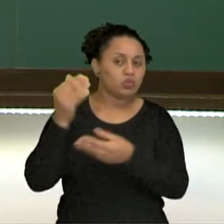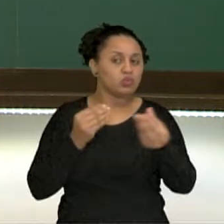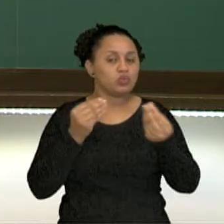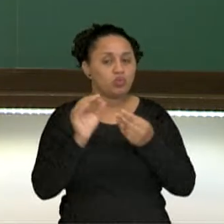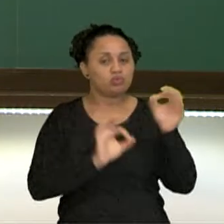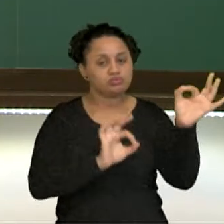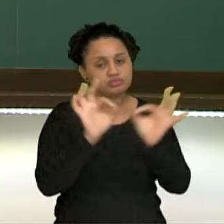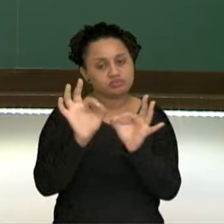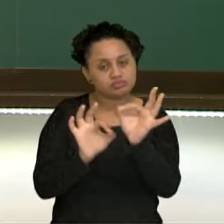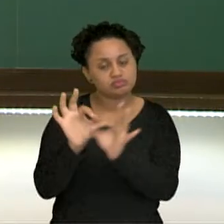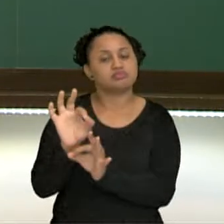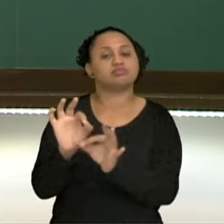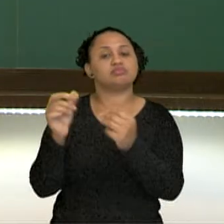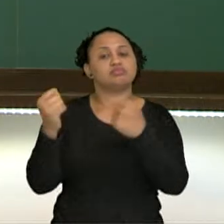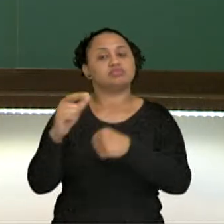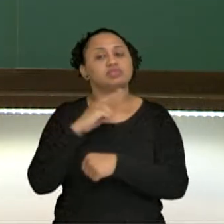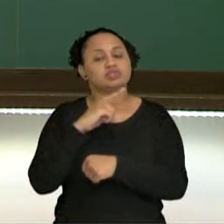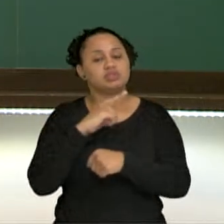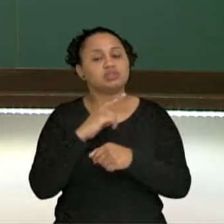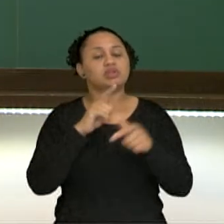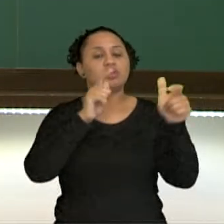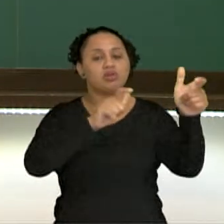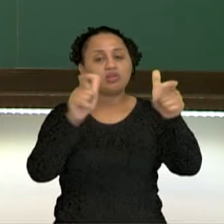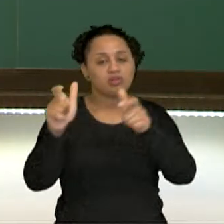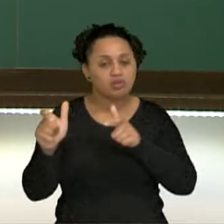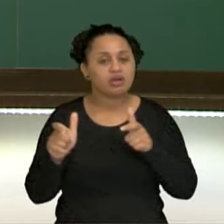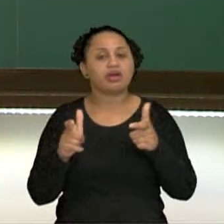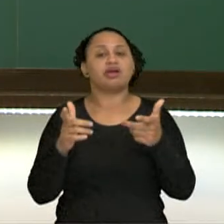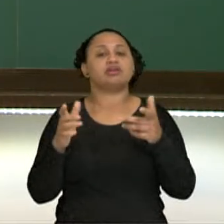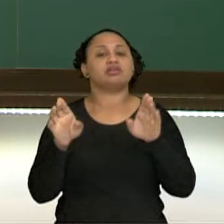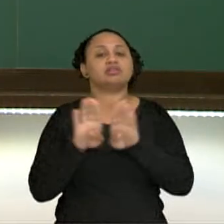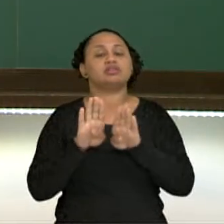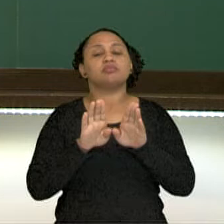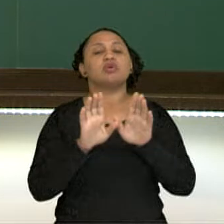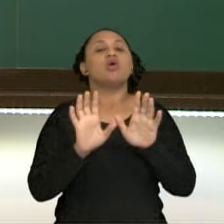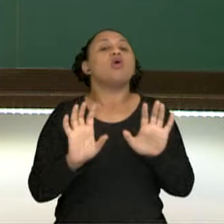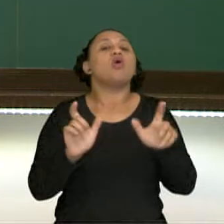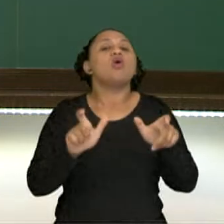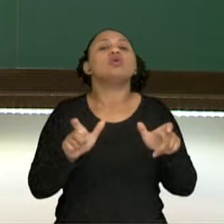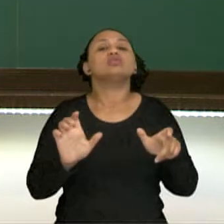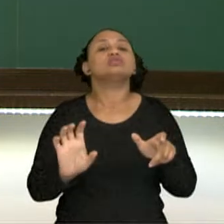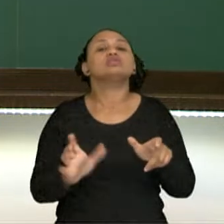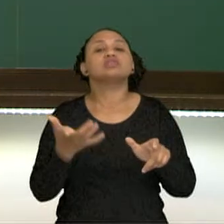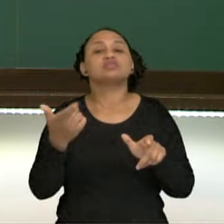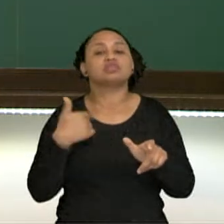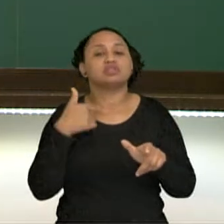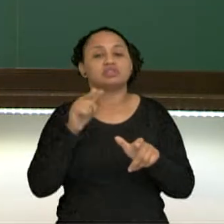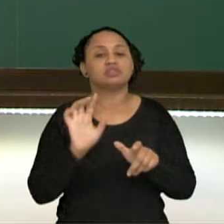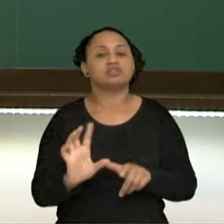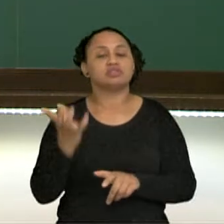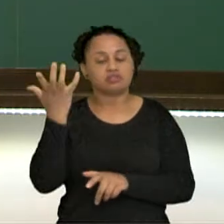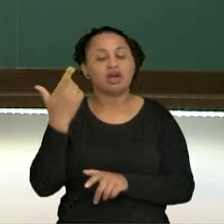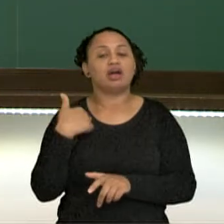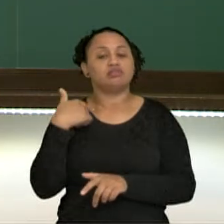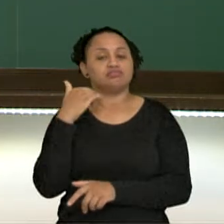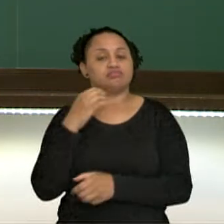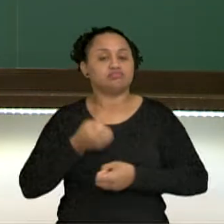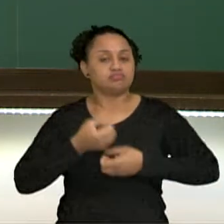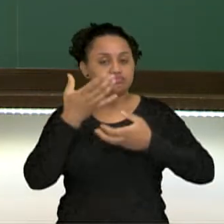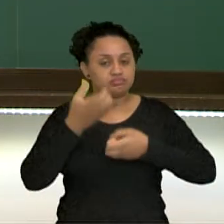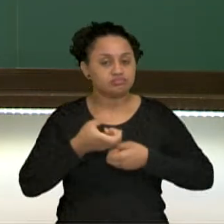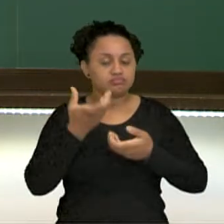essa ordem cronológica, o espaço, né, aonde que aconteceu o fato, né, do